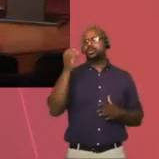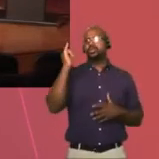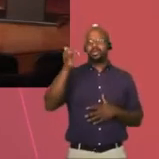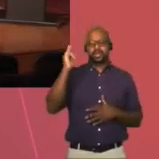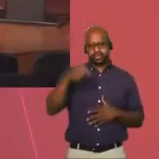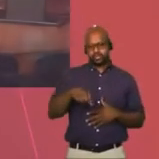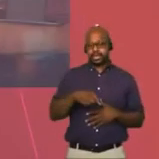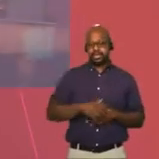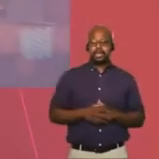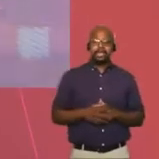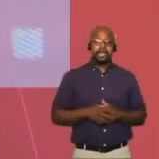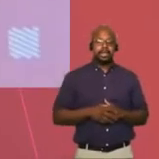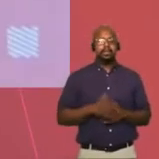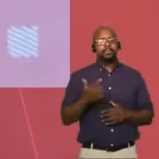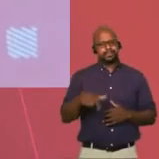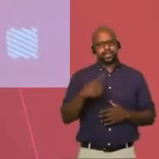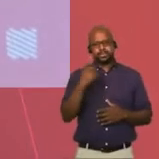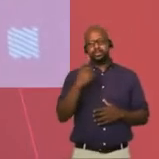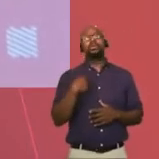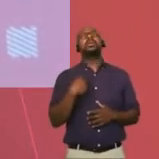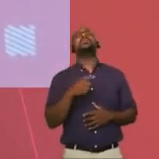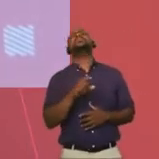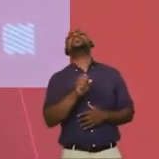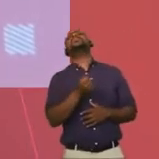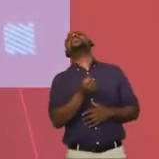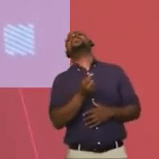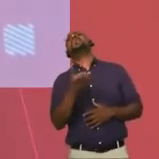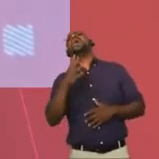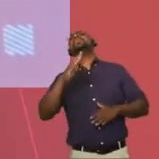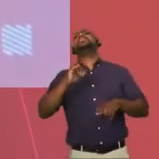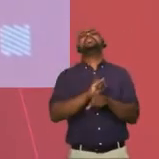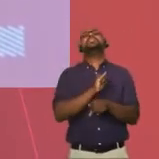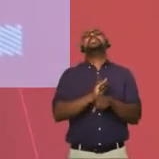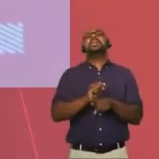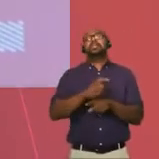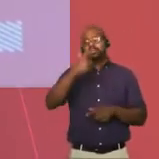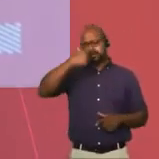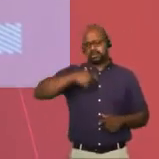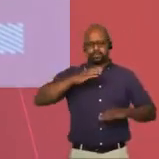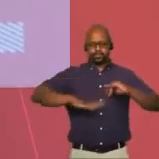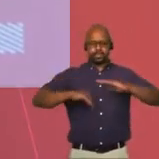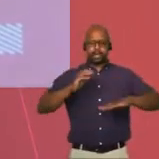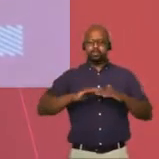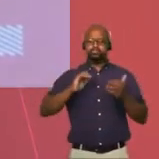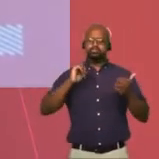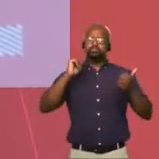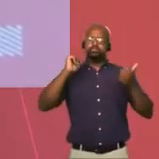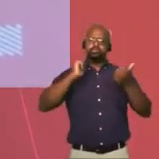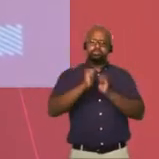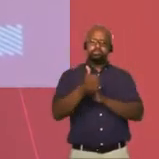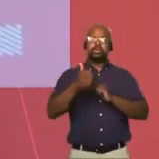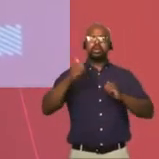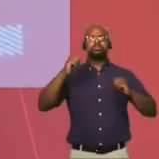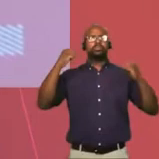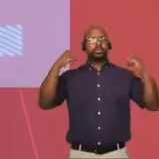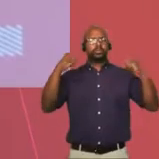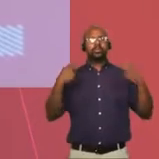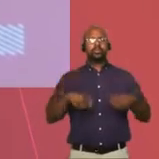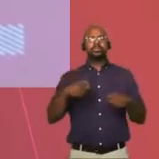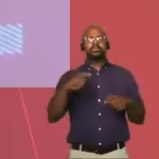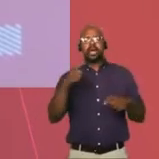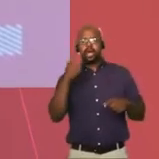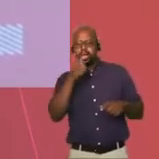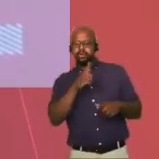narrativas aqui é mais uma quais estratégias o profissional de educação física poderia realizar para atender e